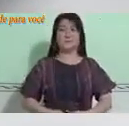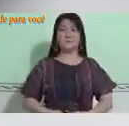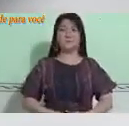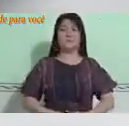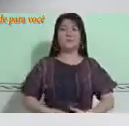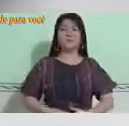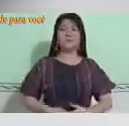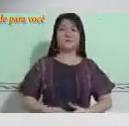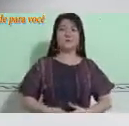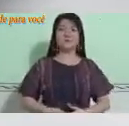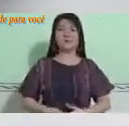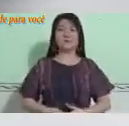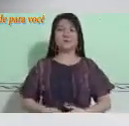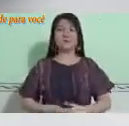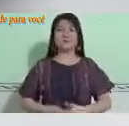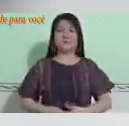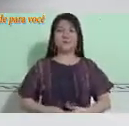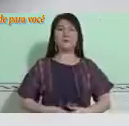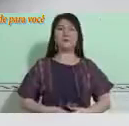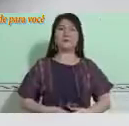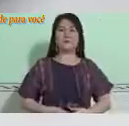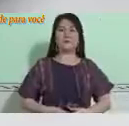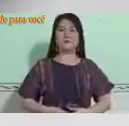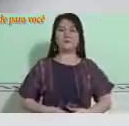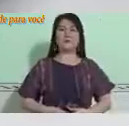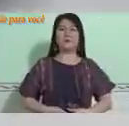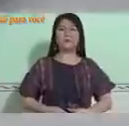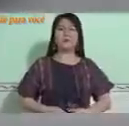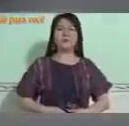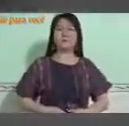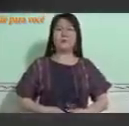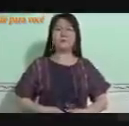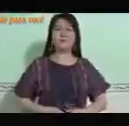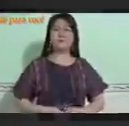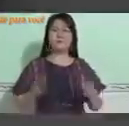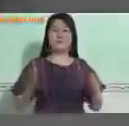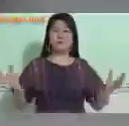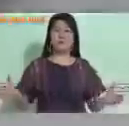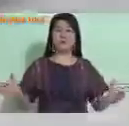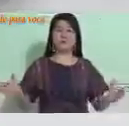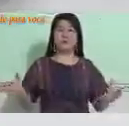e o que fazer. Criado por 2. Equipe editorial do Tua Saúde.